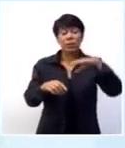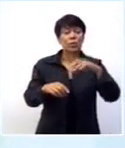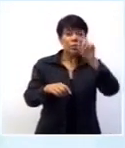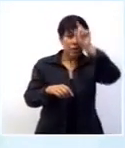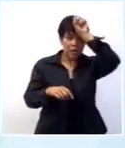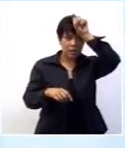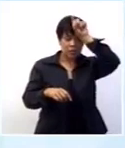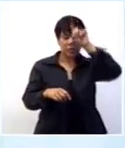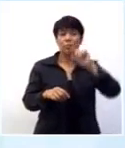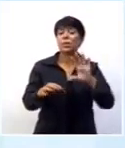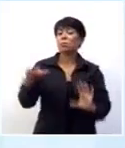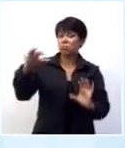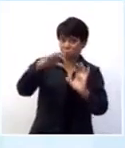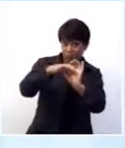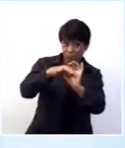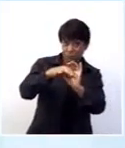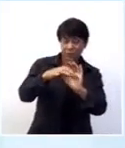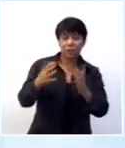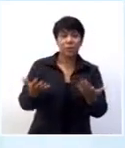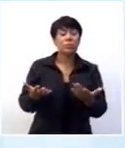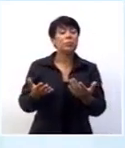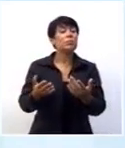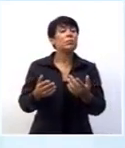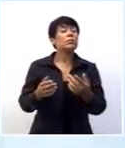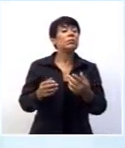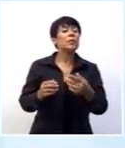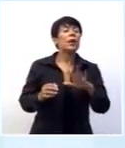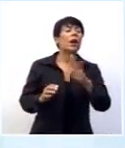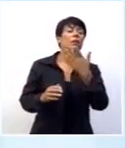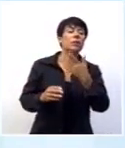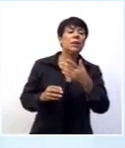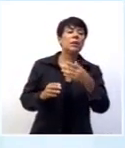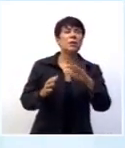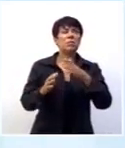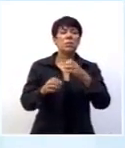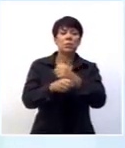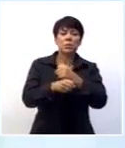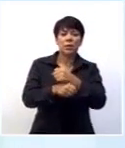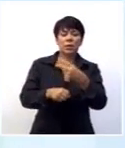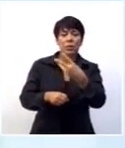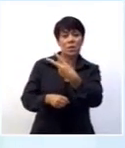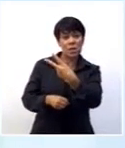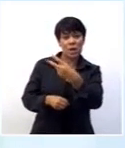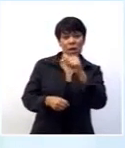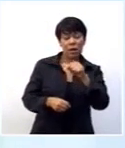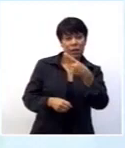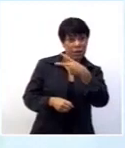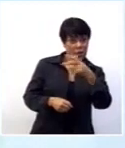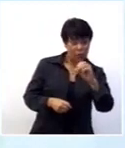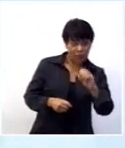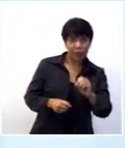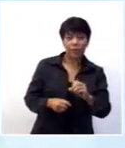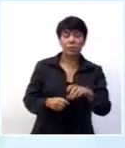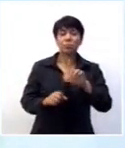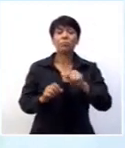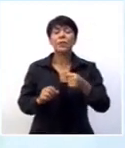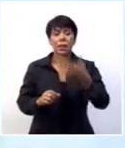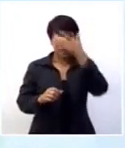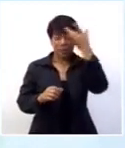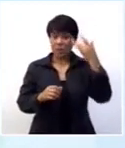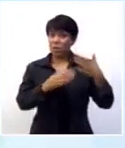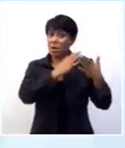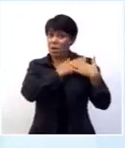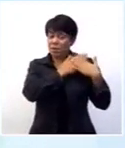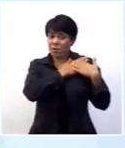tá? Ela acontece por volta do ano 3200. O responsável por unificar o Alto